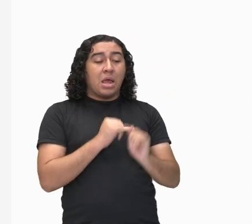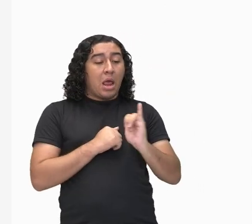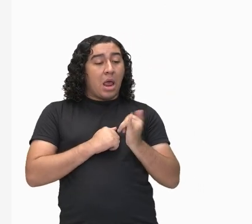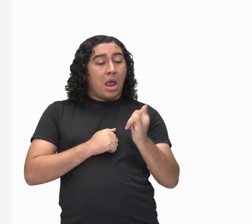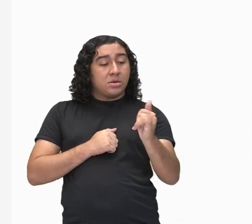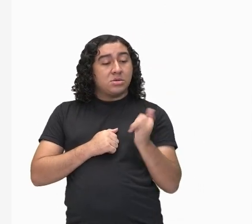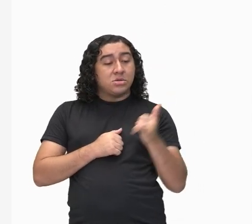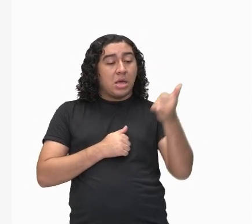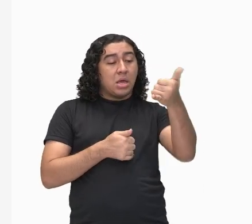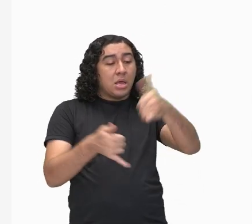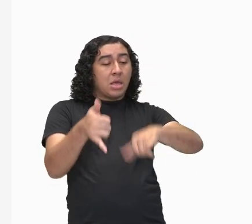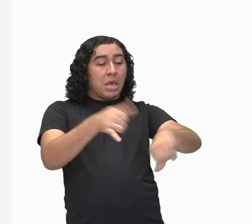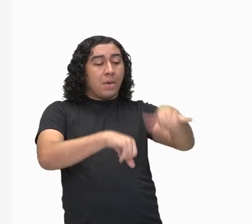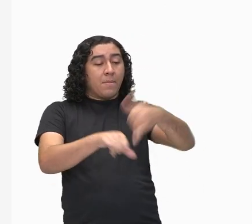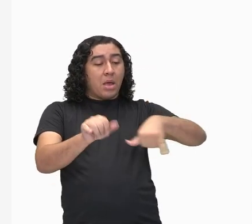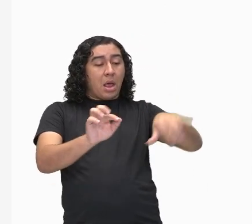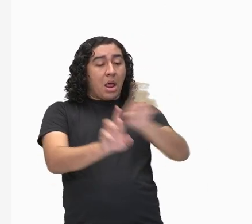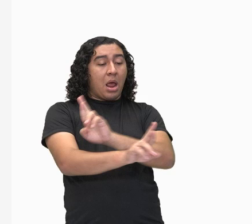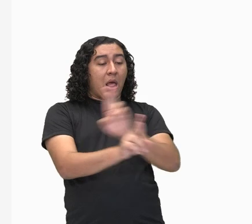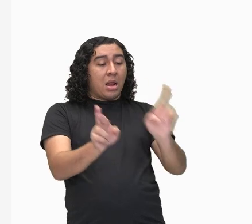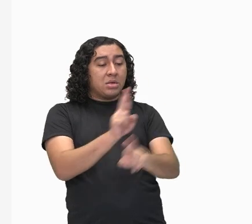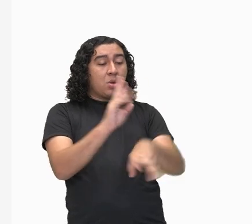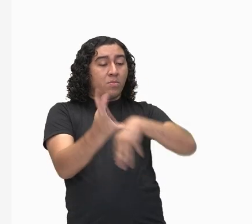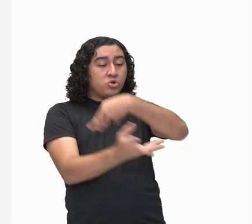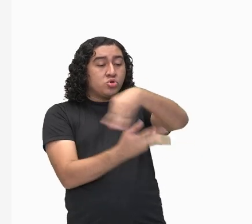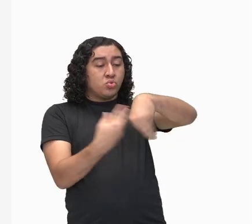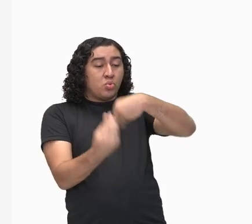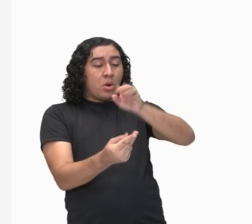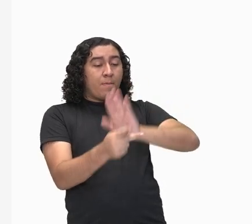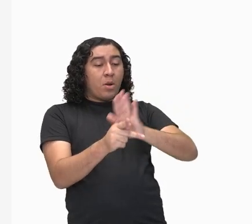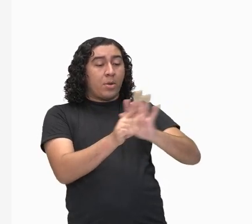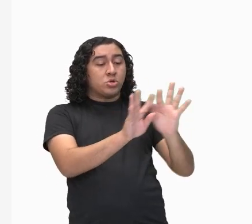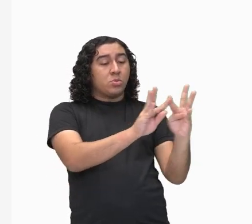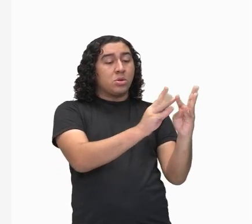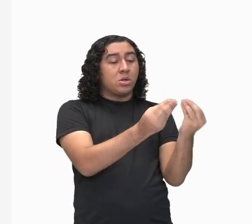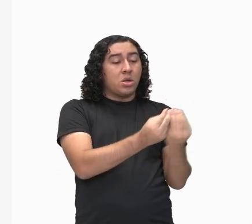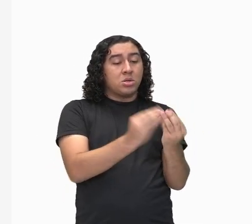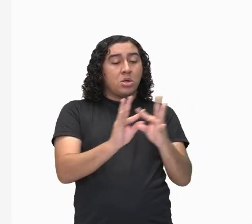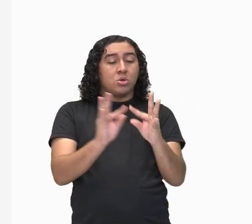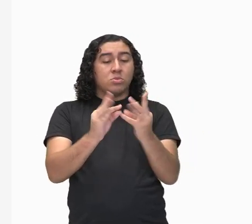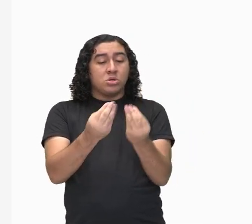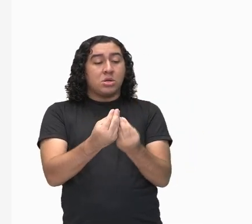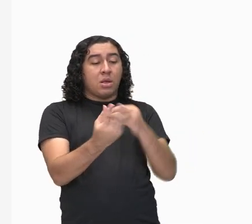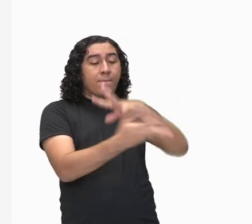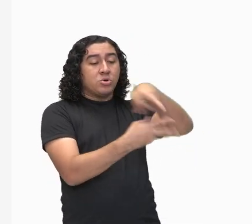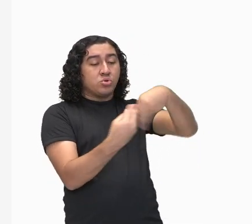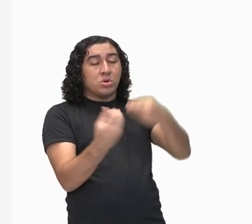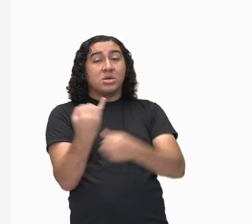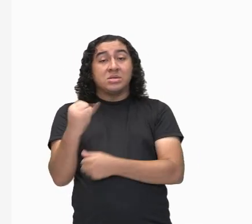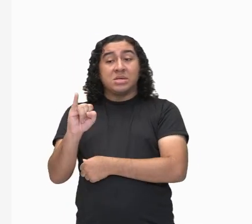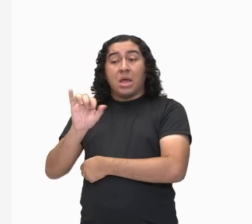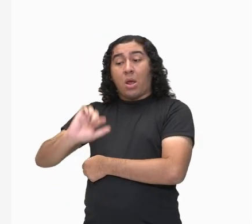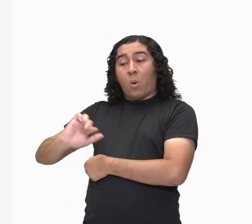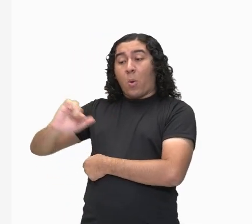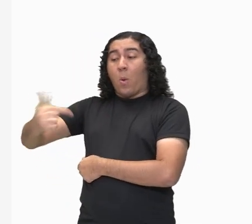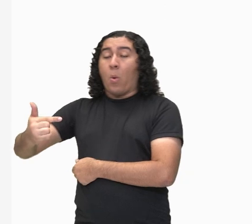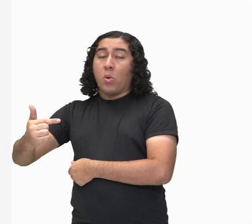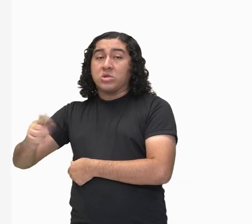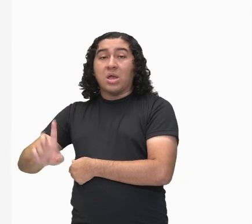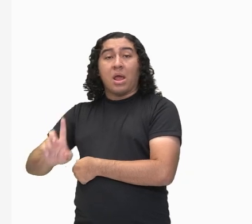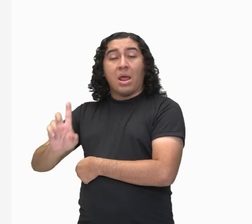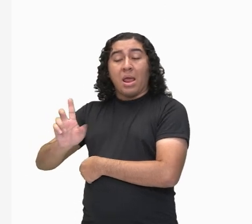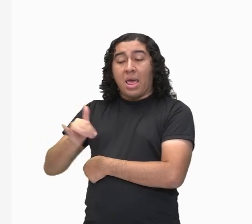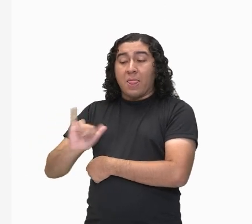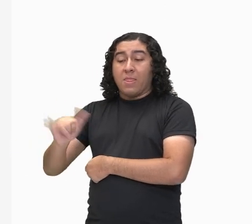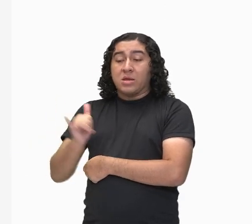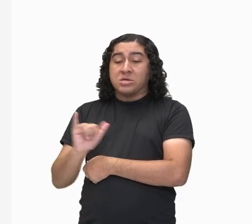de reações relacionadas a ligações químicas. Quando a gente fala de energia térmica, a gente já está falando ali de energia